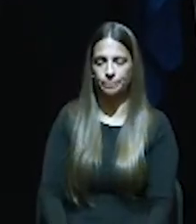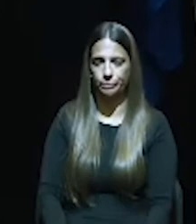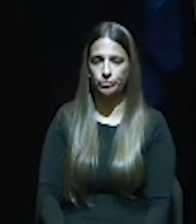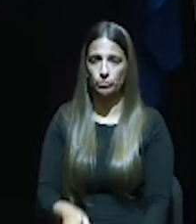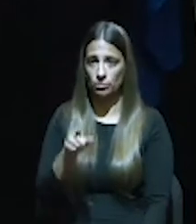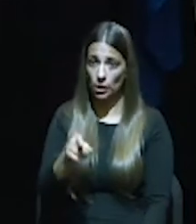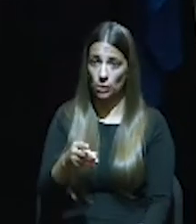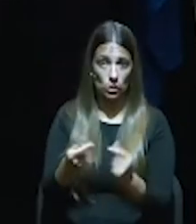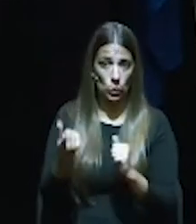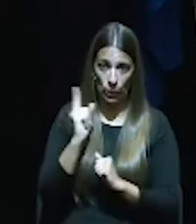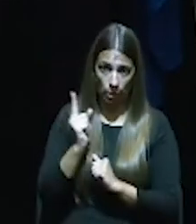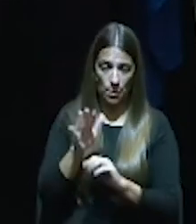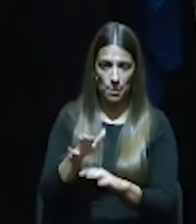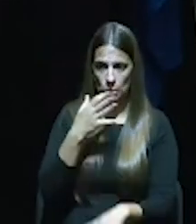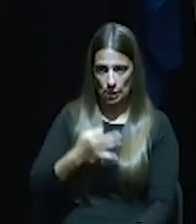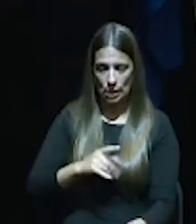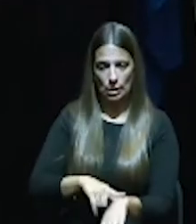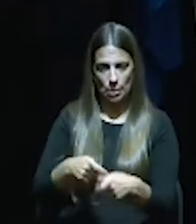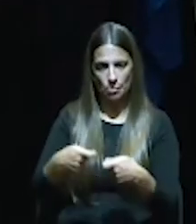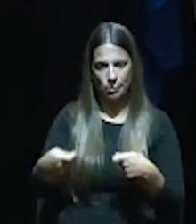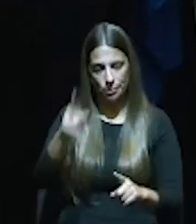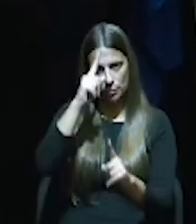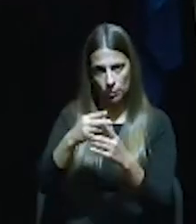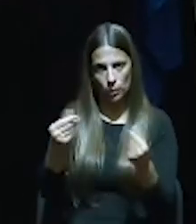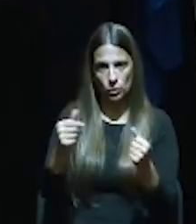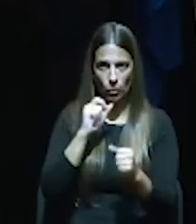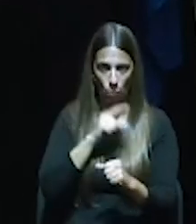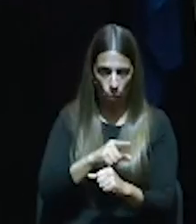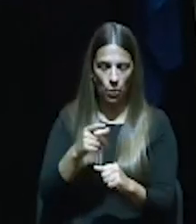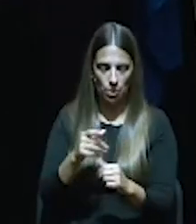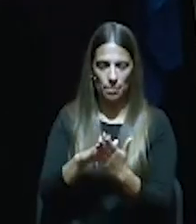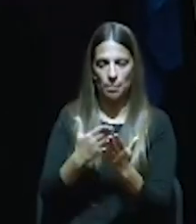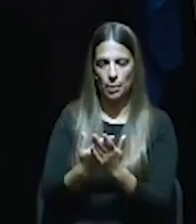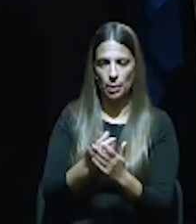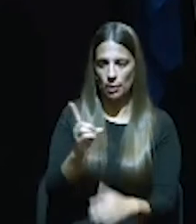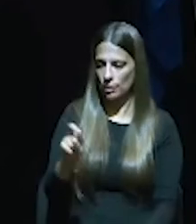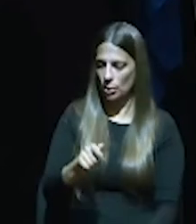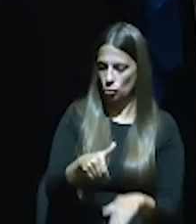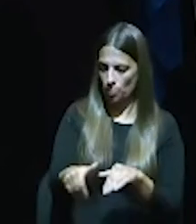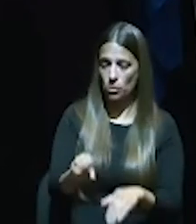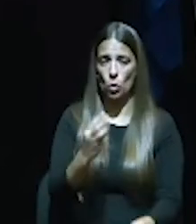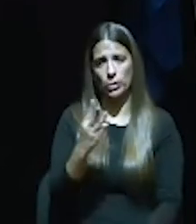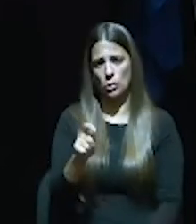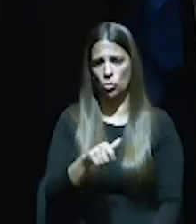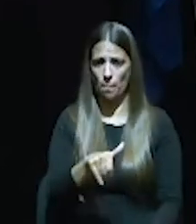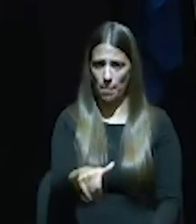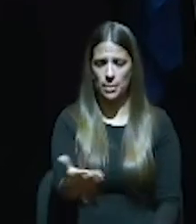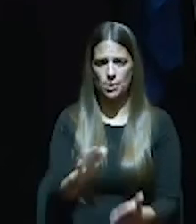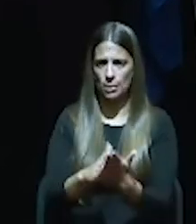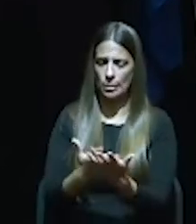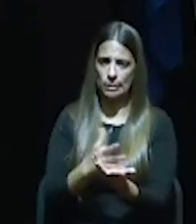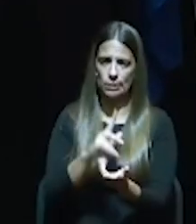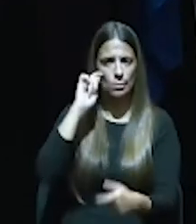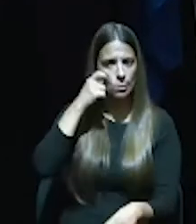não soluciona o problema, de fundo, mas garante mais tempo para encontrar soluções e impede que este primeiro semestre ou trimestre seja perturbado e